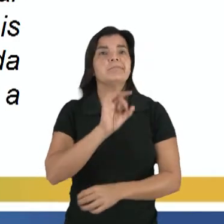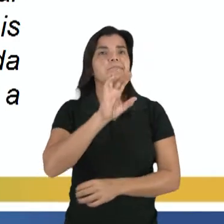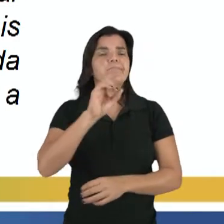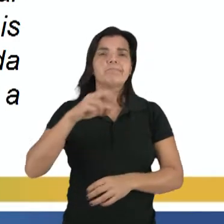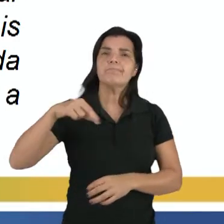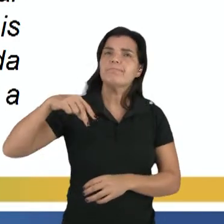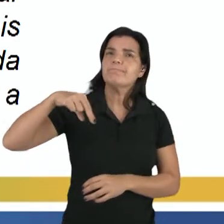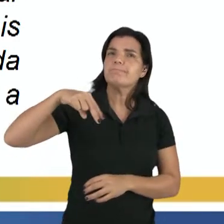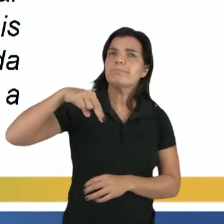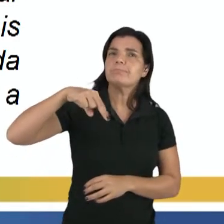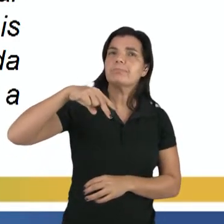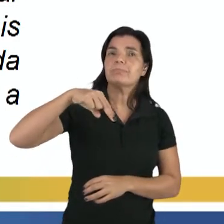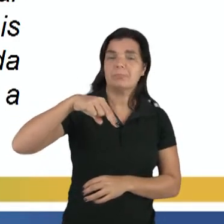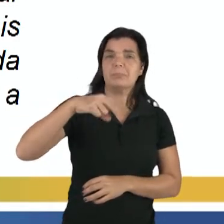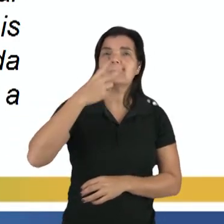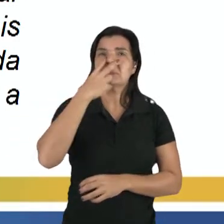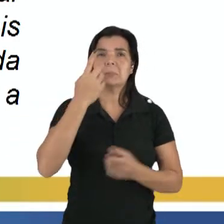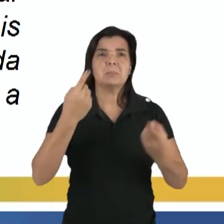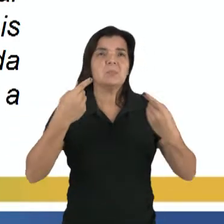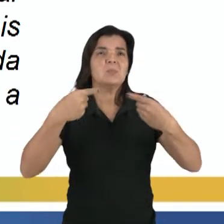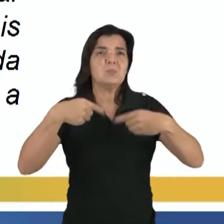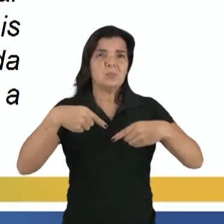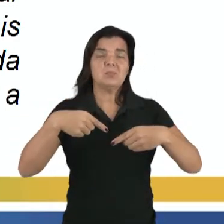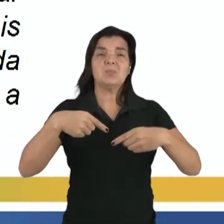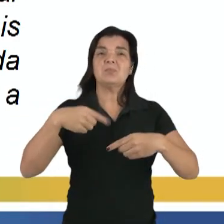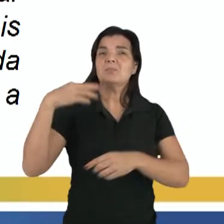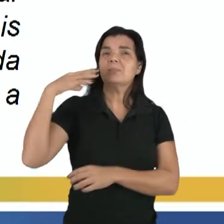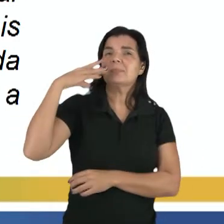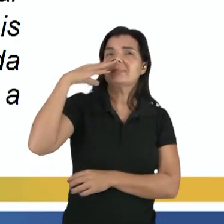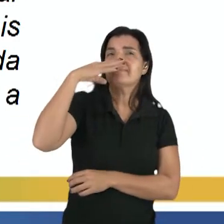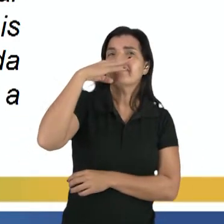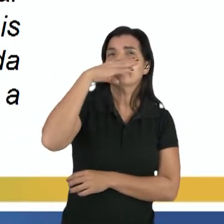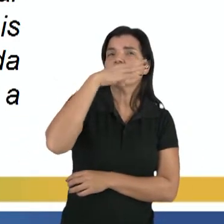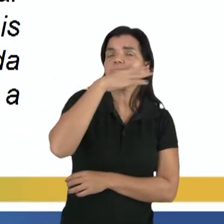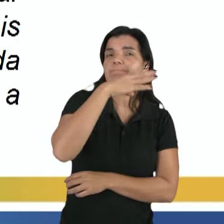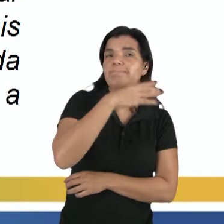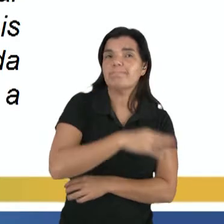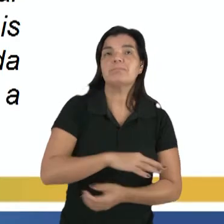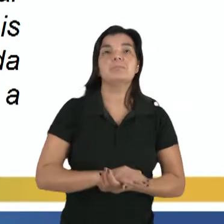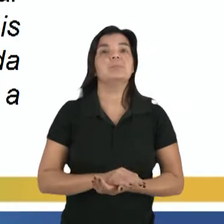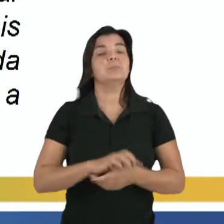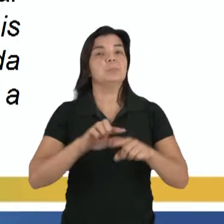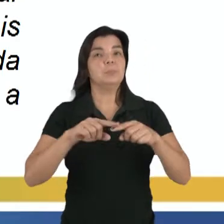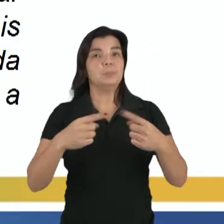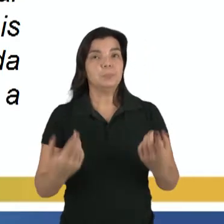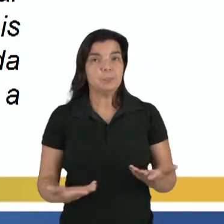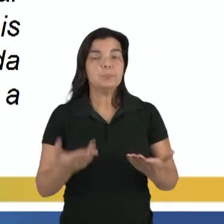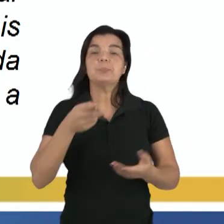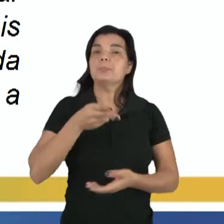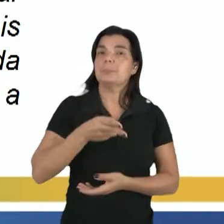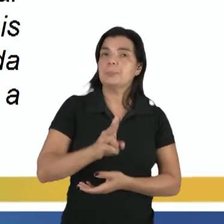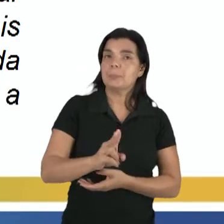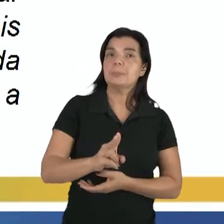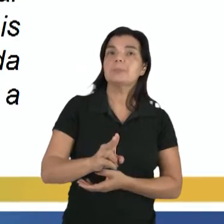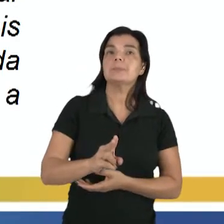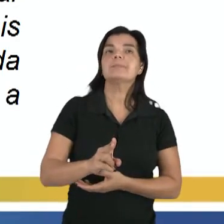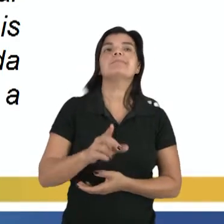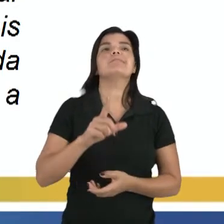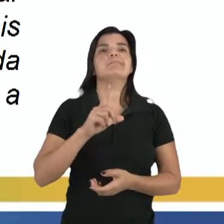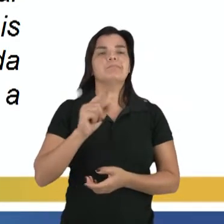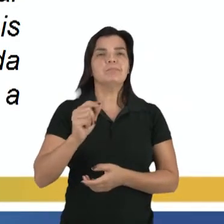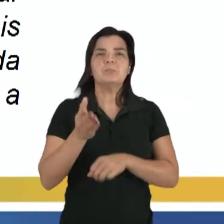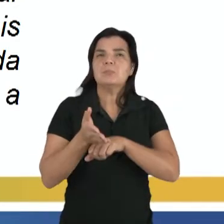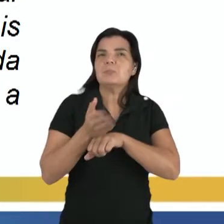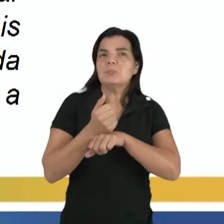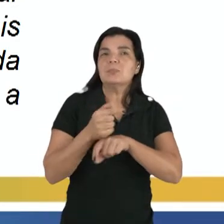aderir à pele. Cada passo na calçada era um desafio ao bem-estar devido à temperatura do ladrilho.